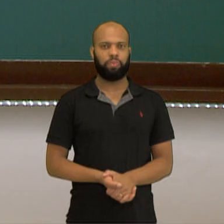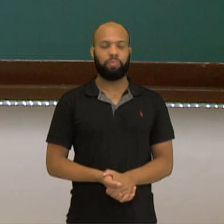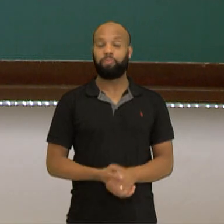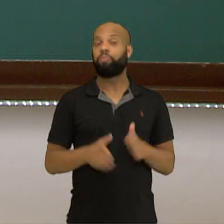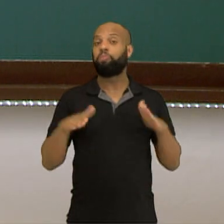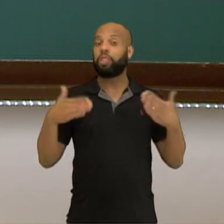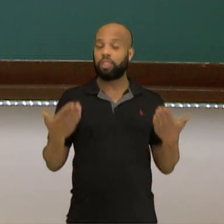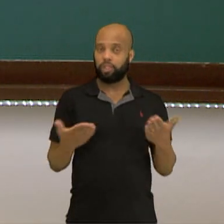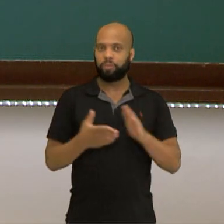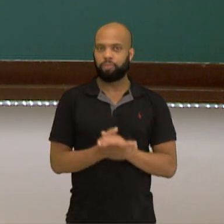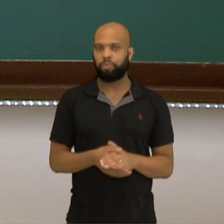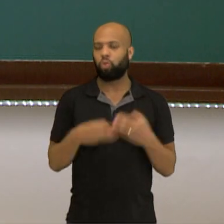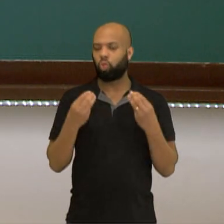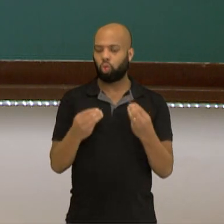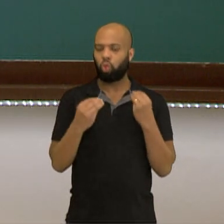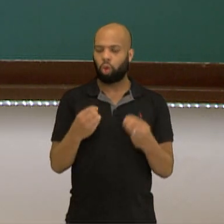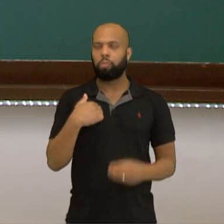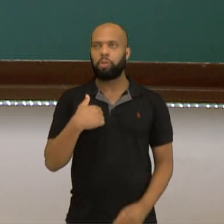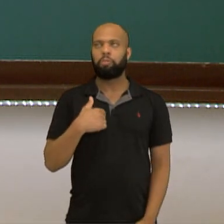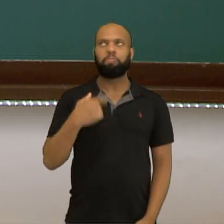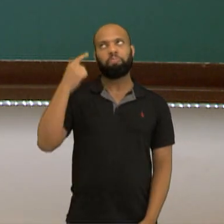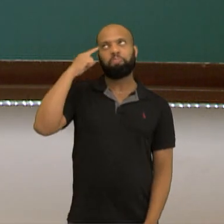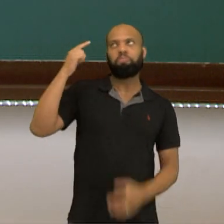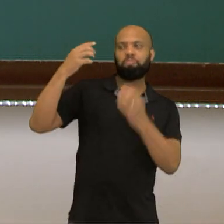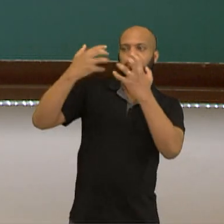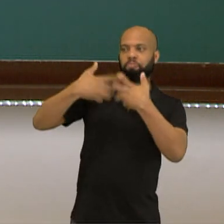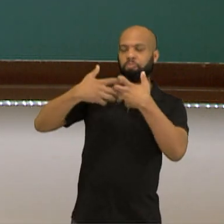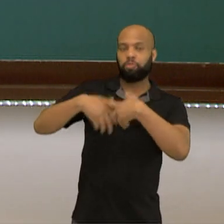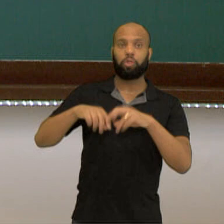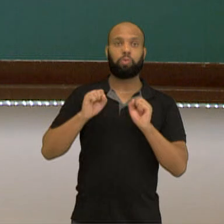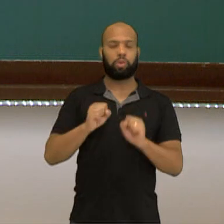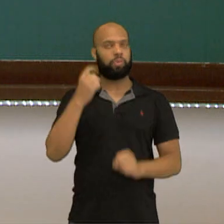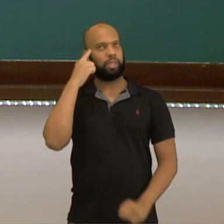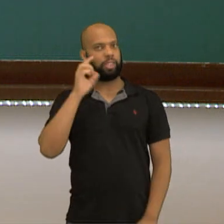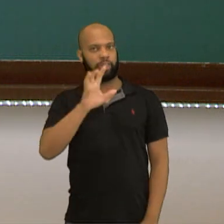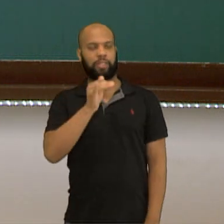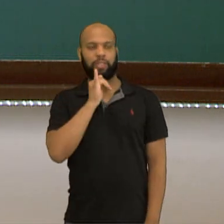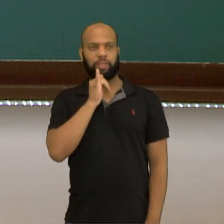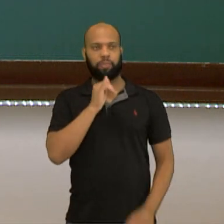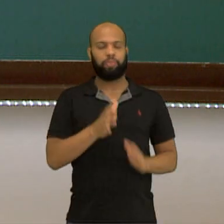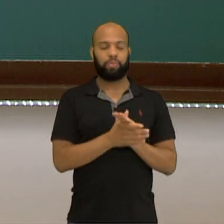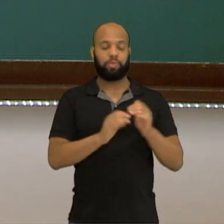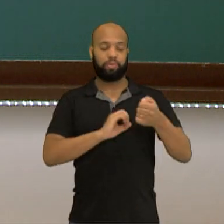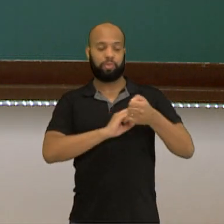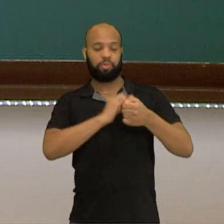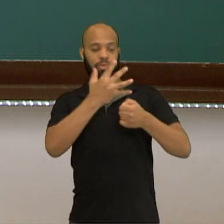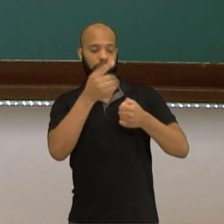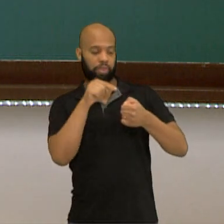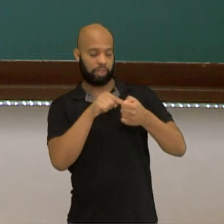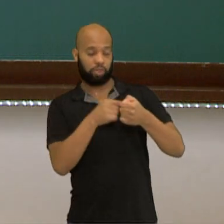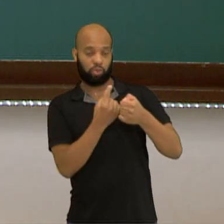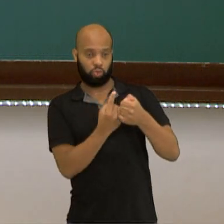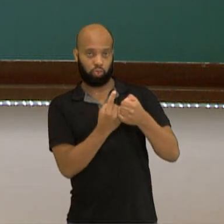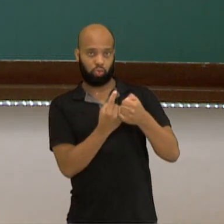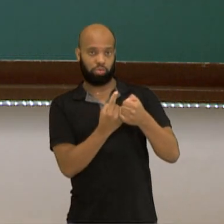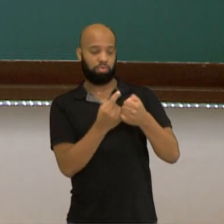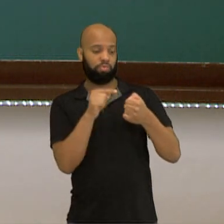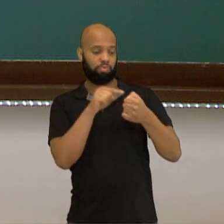E aí, como é que eu poderia pensar? Bom, eu posso pensar assim, base 1, expoente 1, 1 elevado a